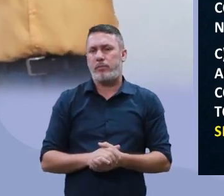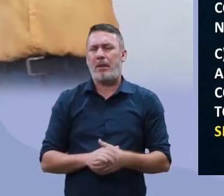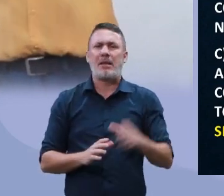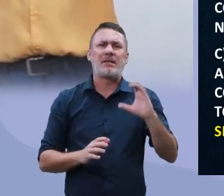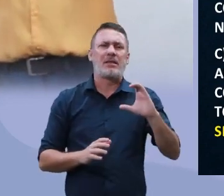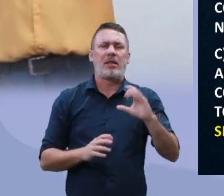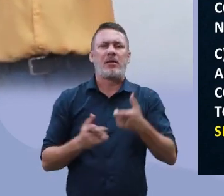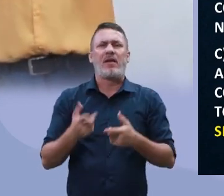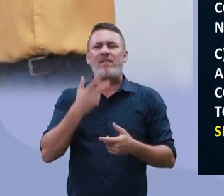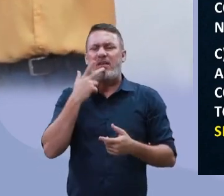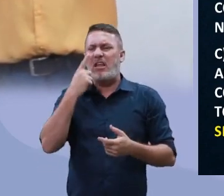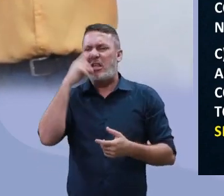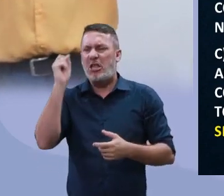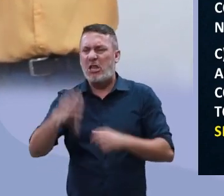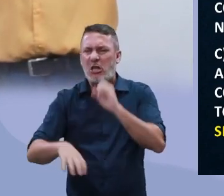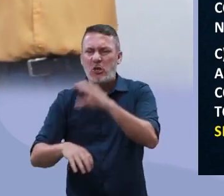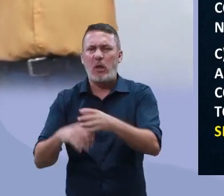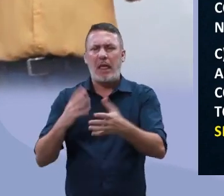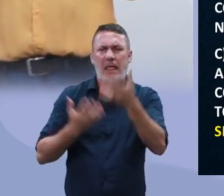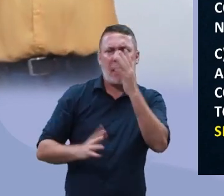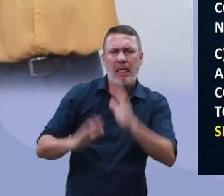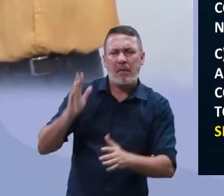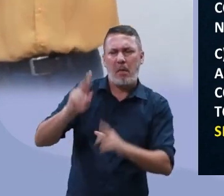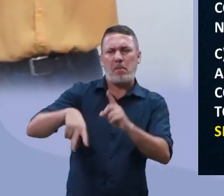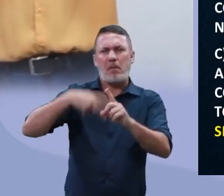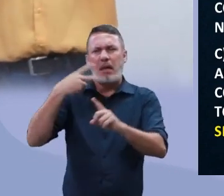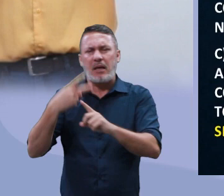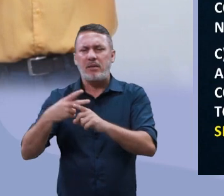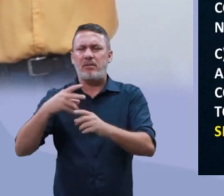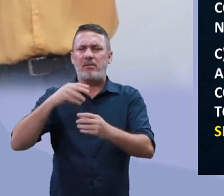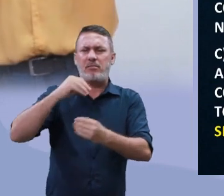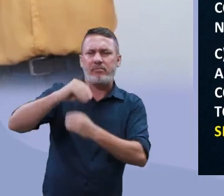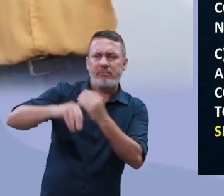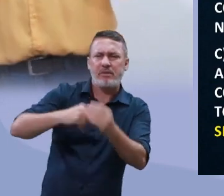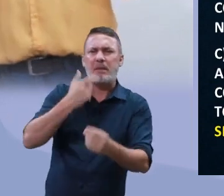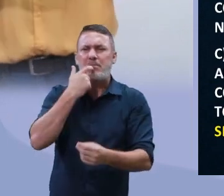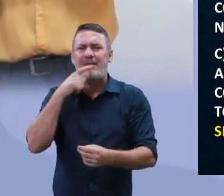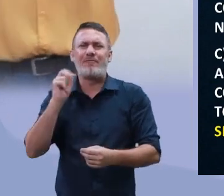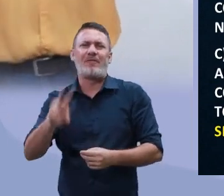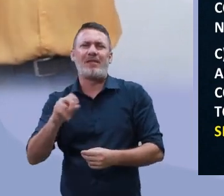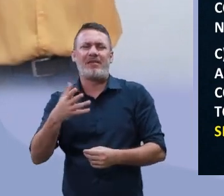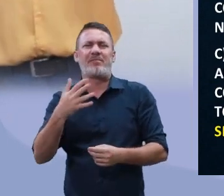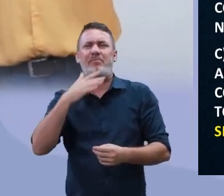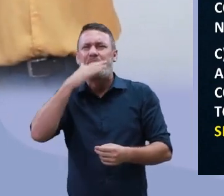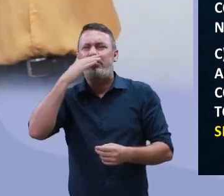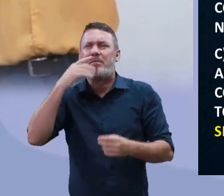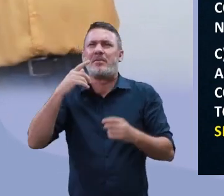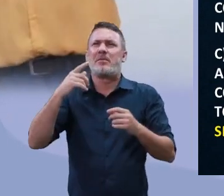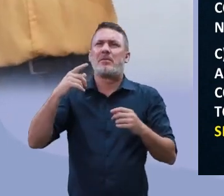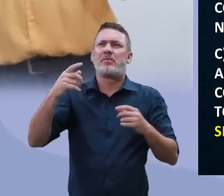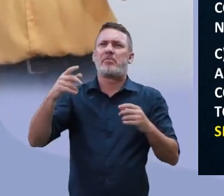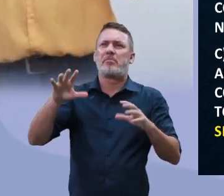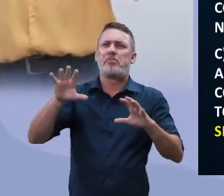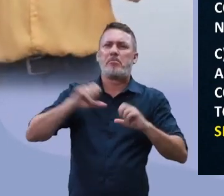queimar o lixo, né, com aditivos, né, na sua composição plástica, tóxicos,